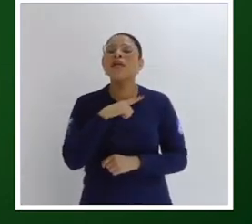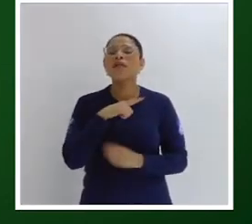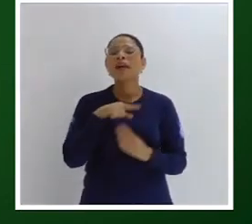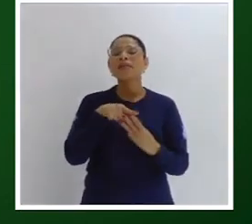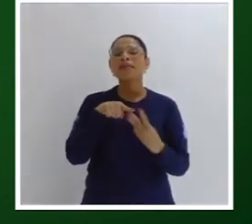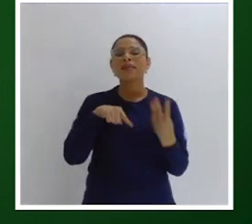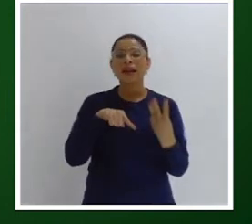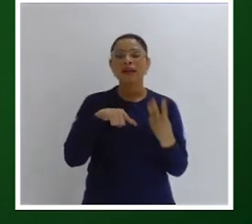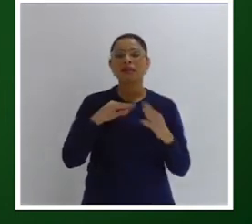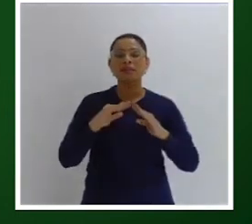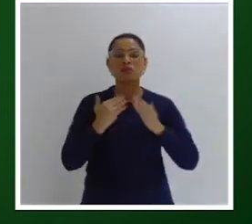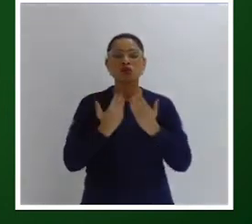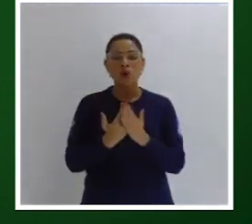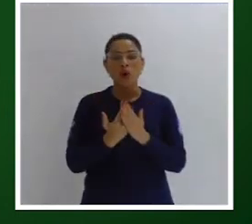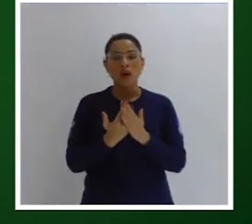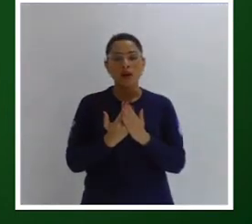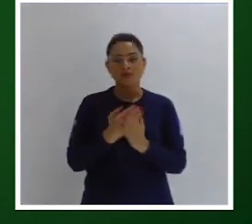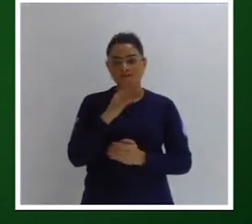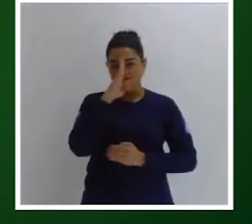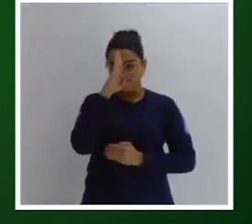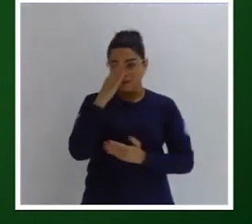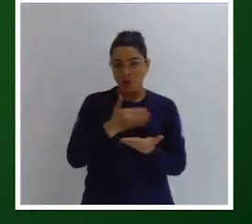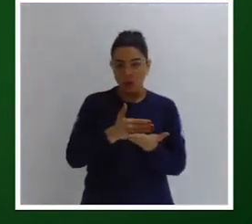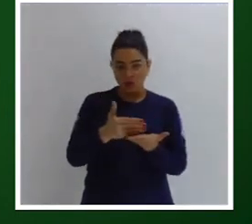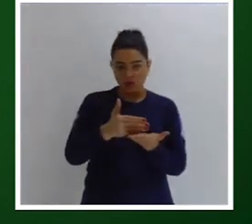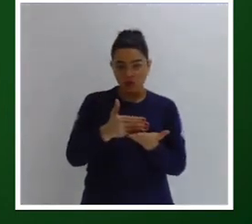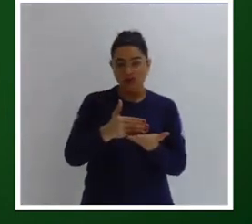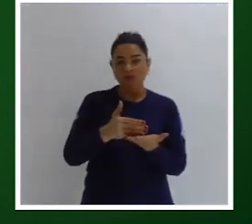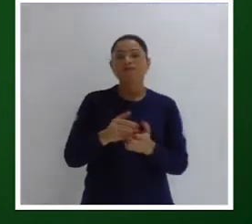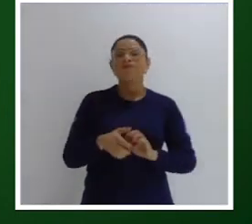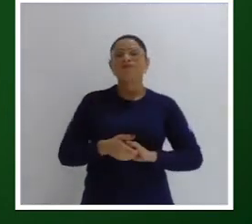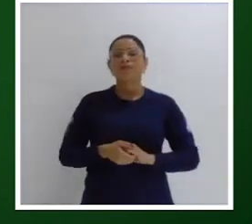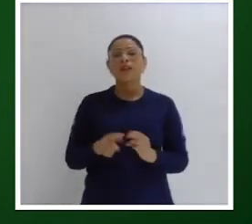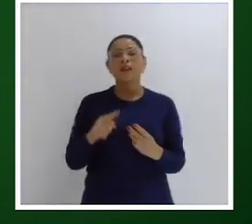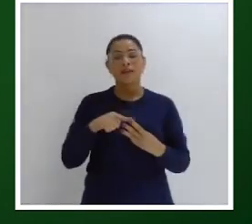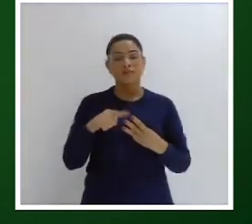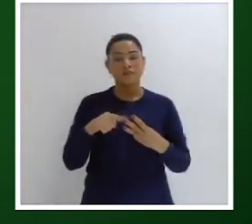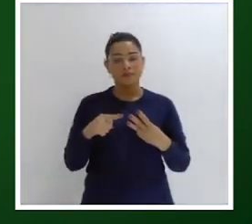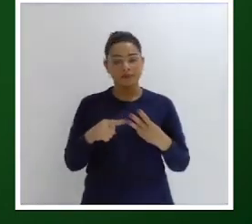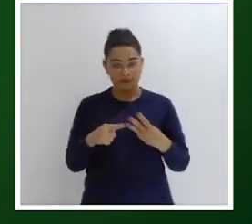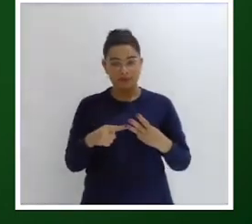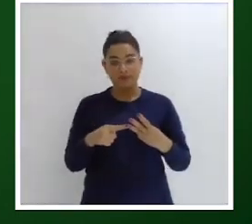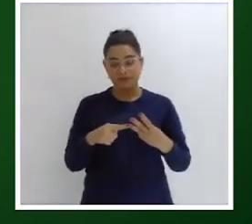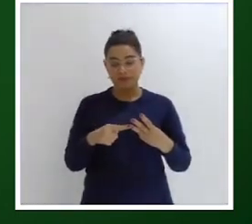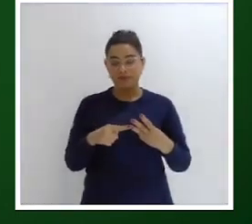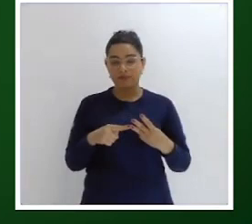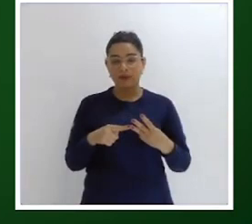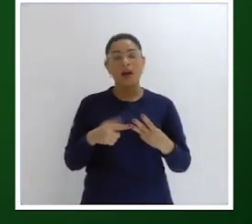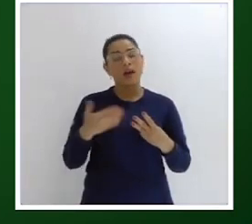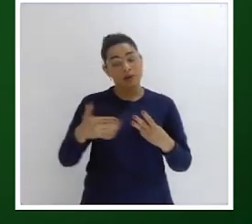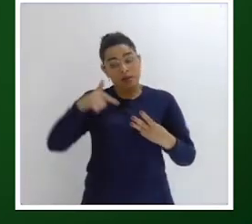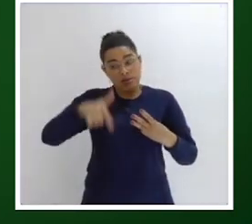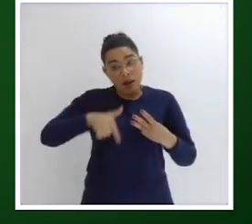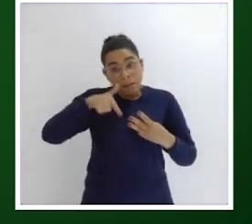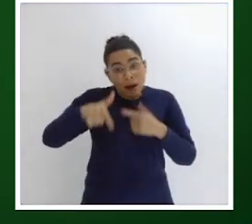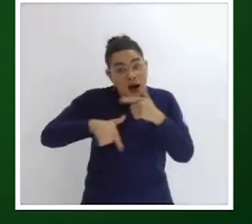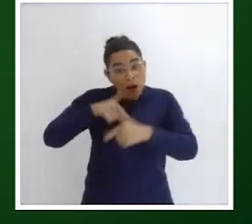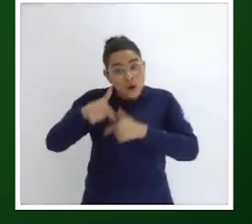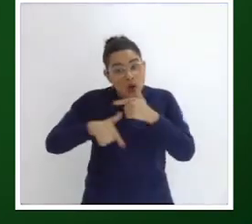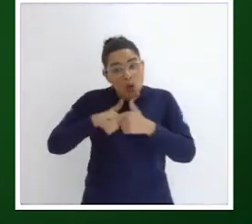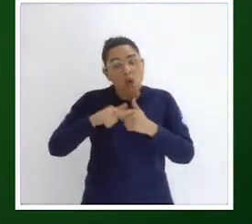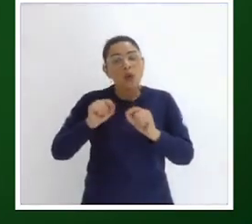escolas piloto então estas escolas aí a gente já não trabalhou por representatividade